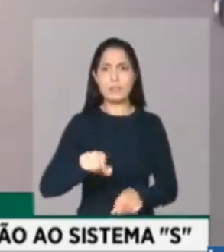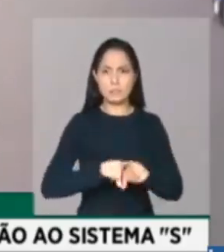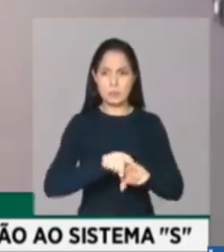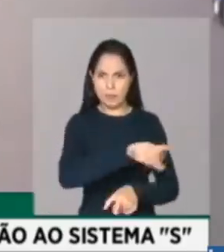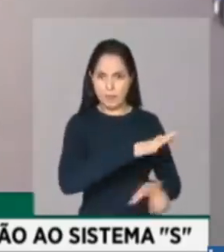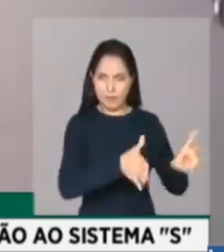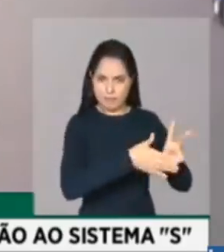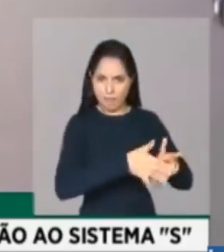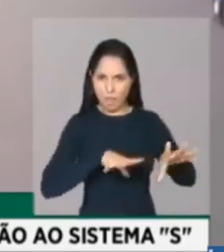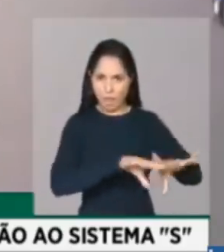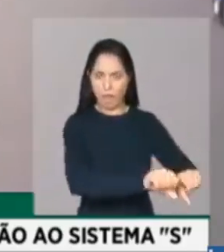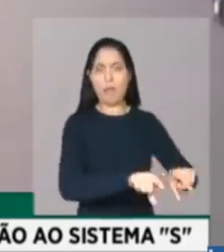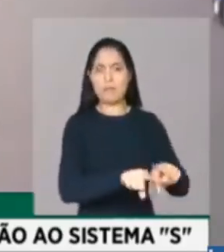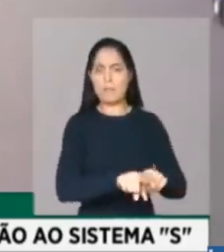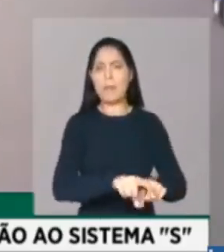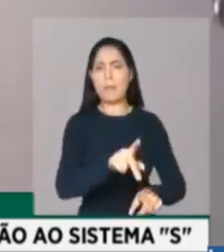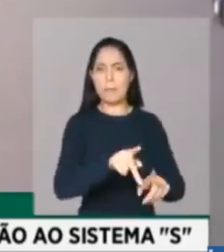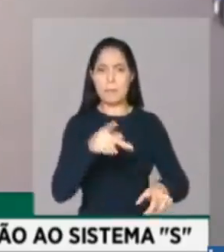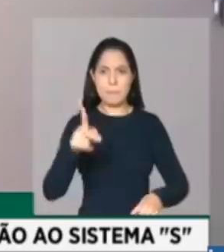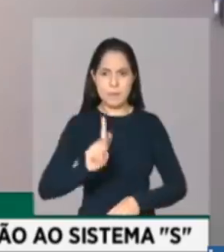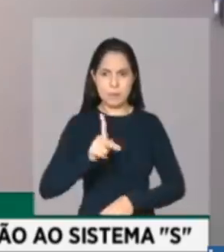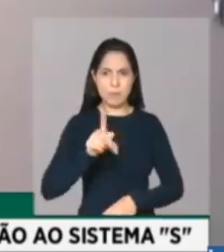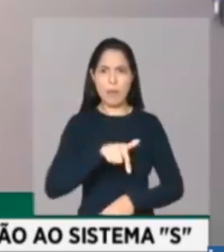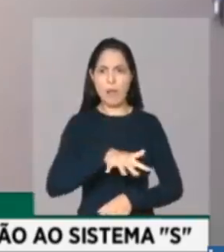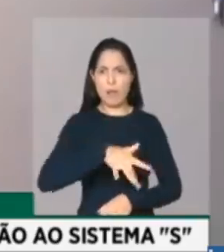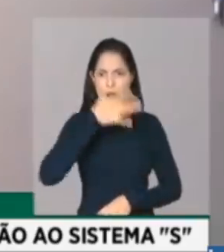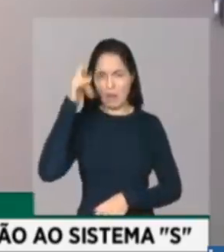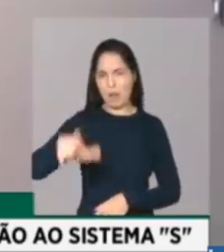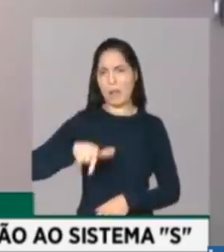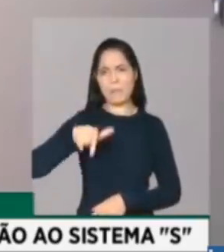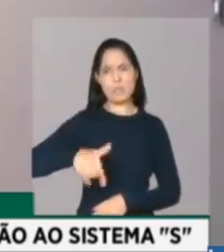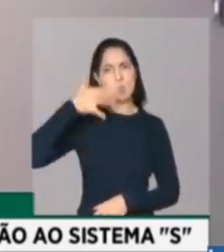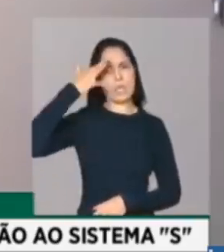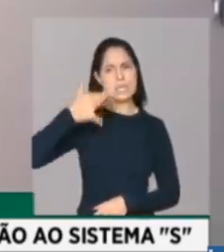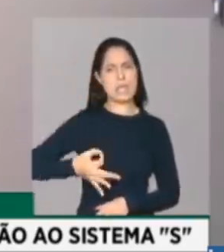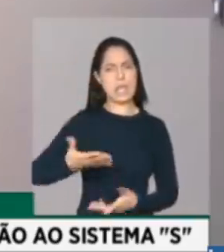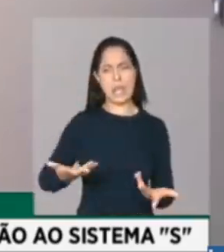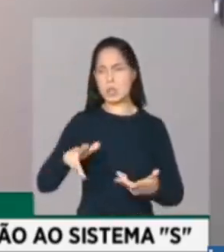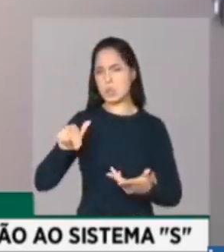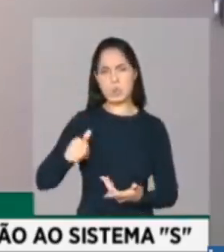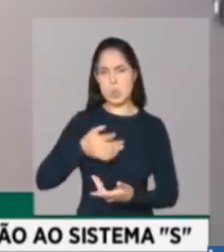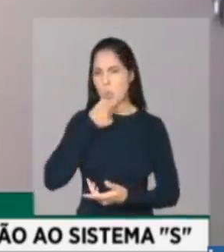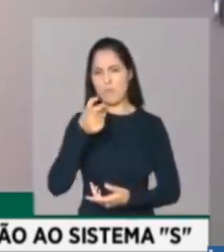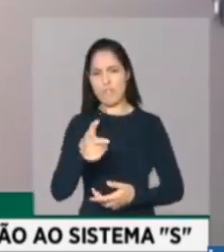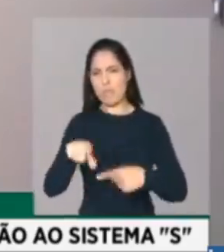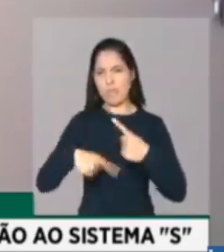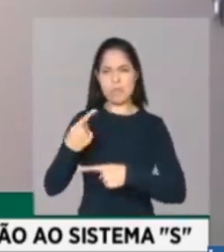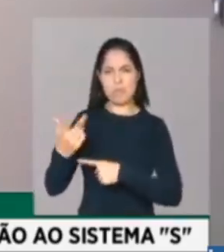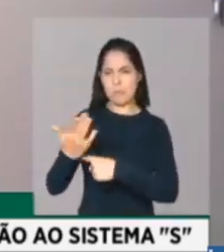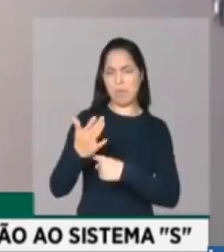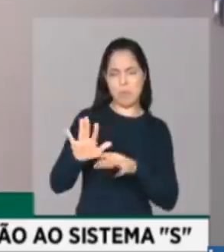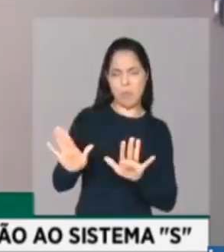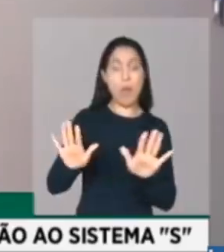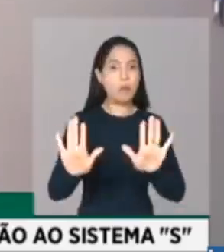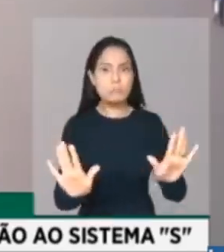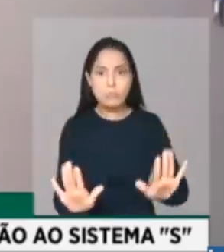privatização dos Correios, da Eletrobras. É uma pessoa extremamente correta, que jamais ofende no Twitter e depois vem pedir ajuda em plenário, né? Pessoa extremamente articulada